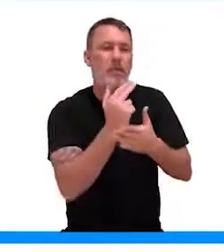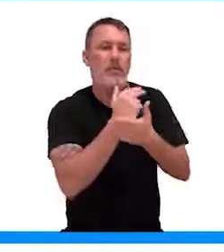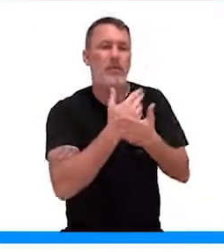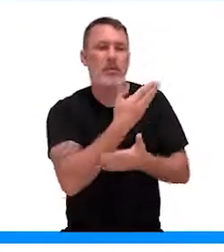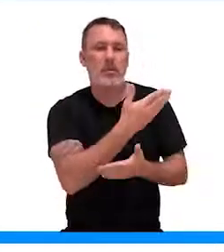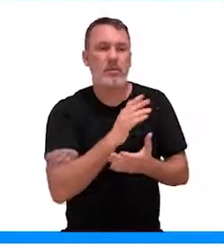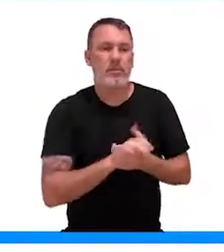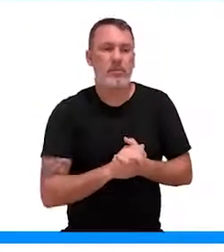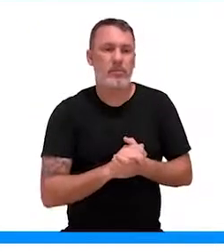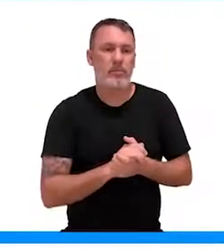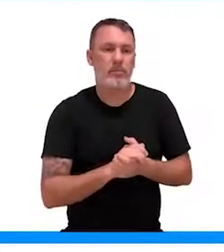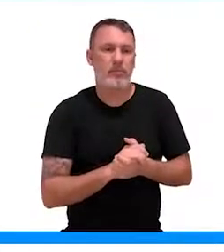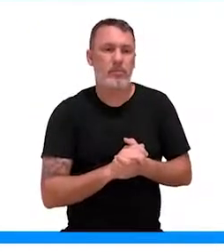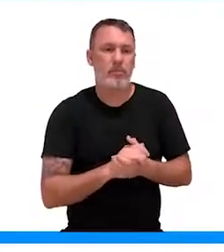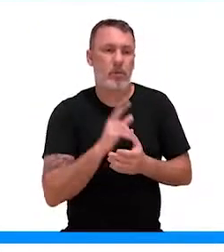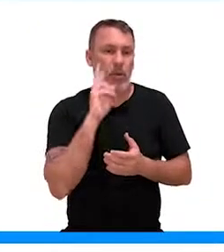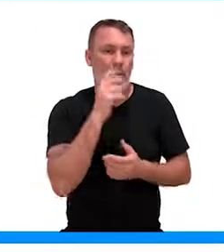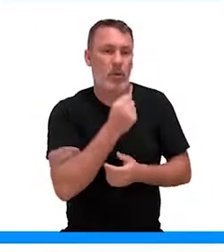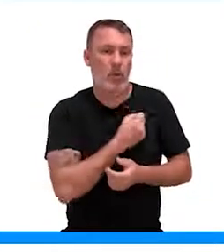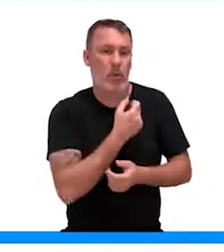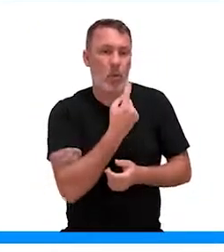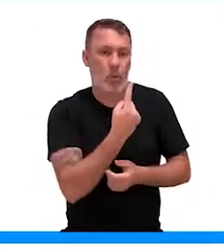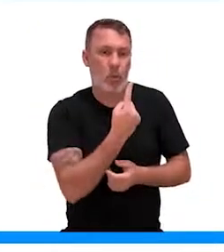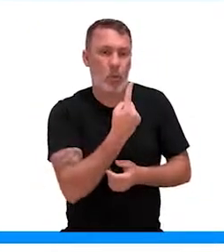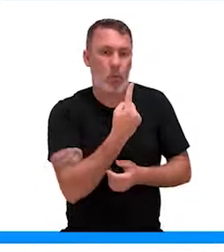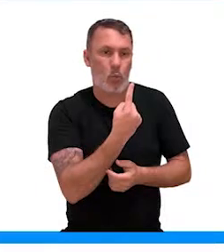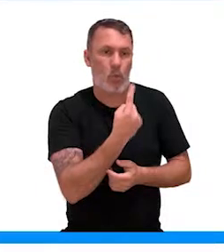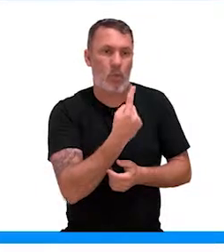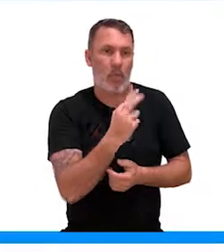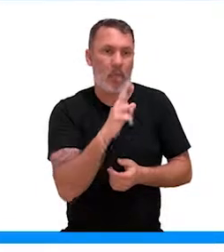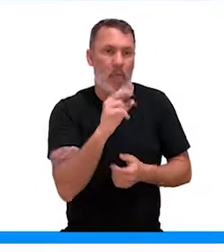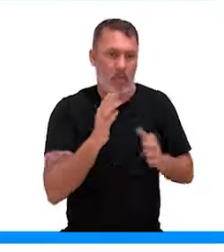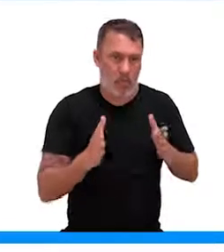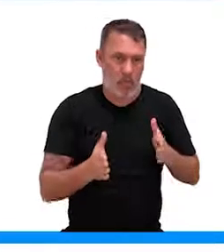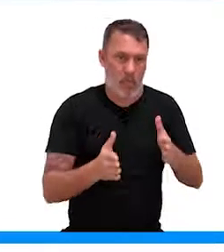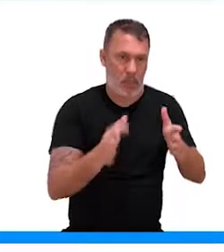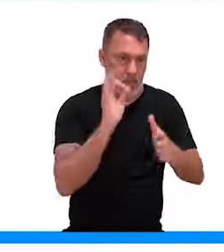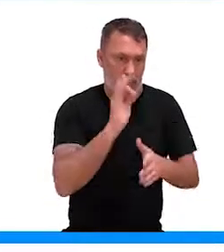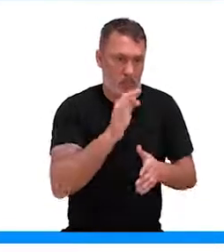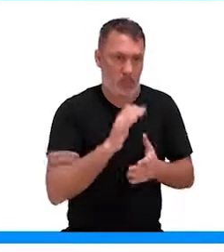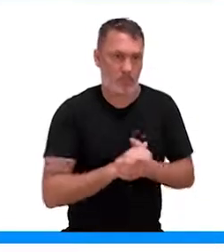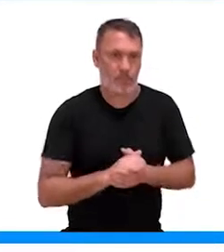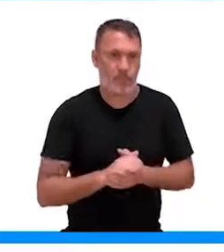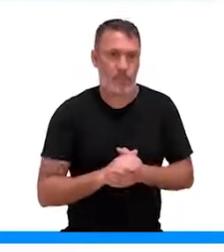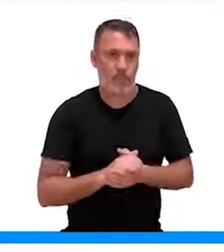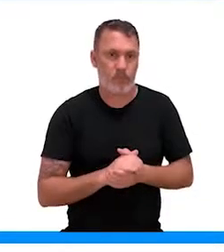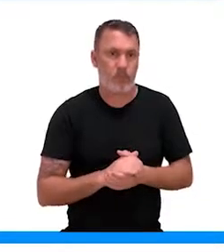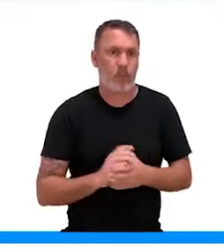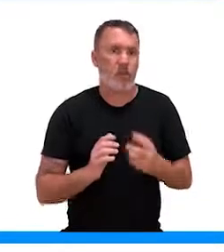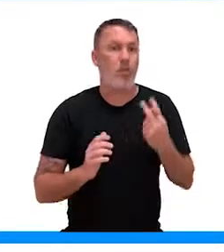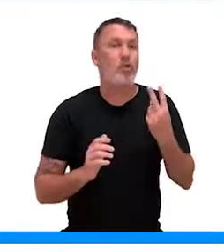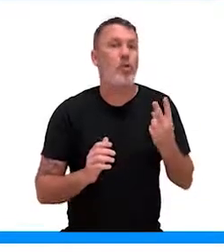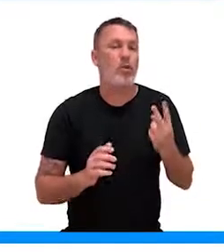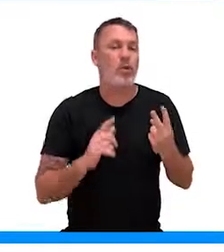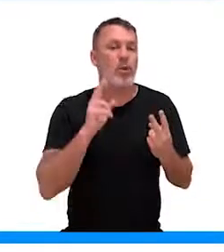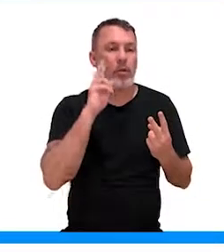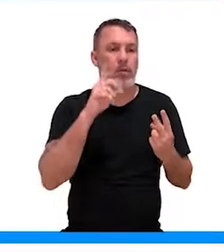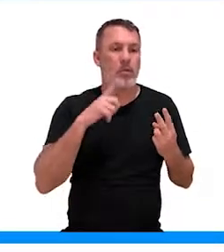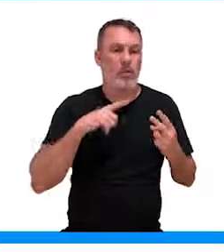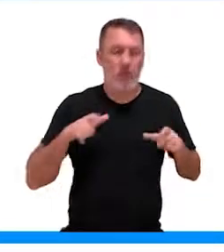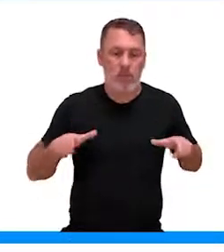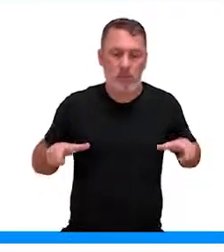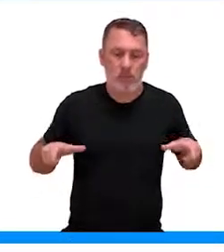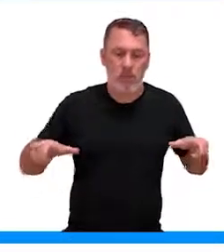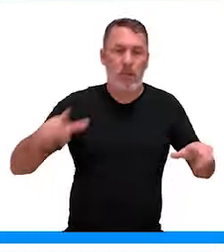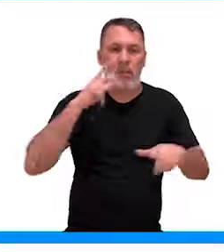aqui. Em um nós temos o rio. Perceba que em dois, né, são as chamadas várzeas. Inclusive você pode ter até uma referência aqui